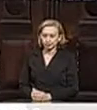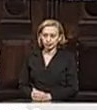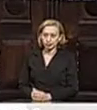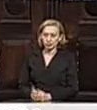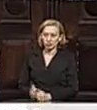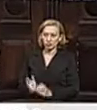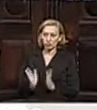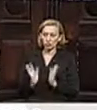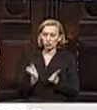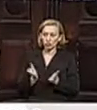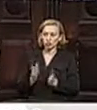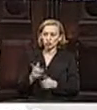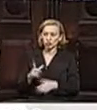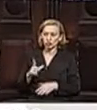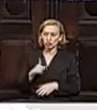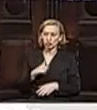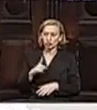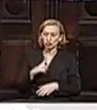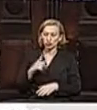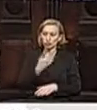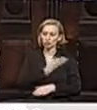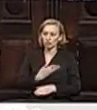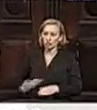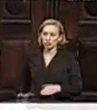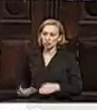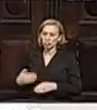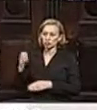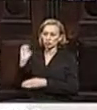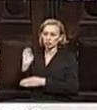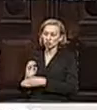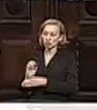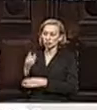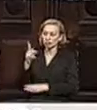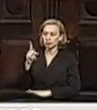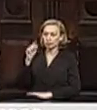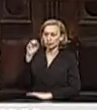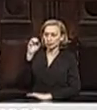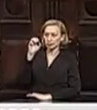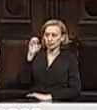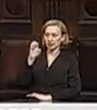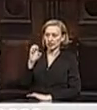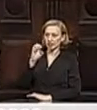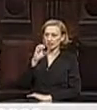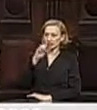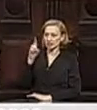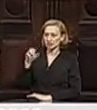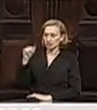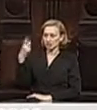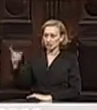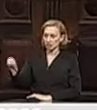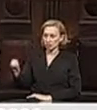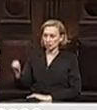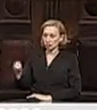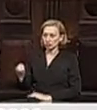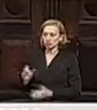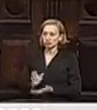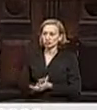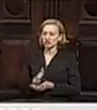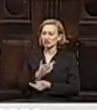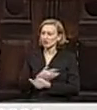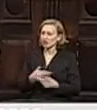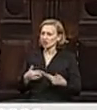Estive hoje em reunião de trabalho com o governador do estado, Luiz Fernando Pezão, e divergências à parte, são